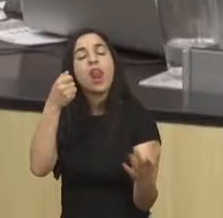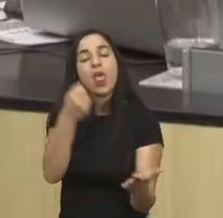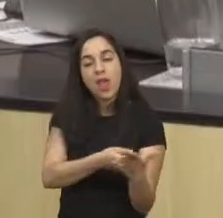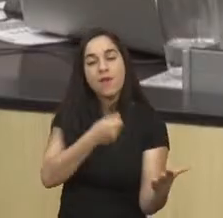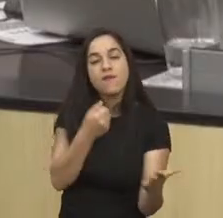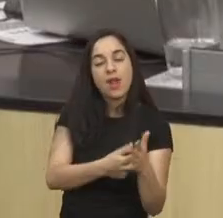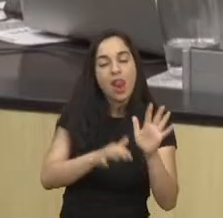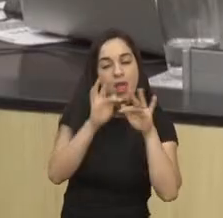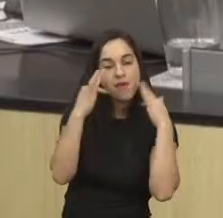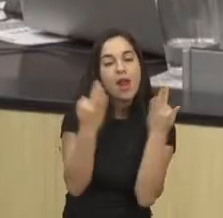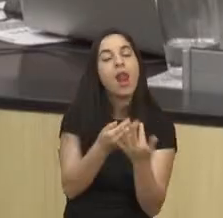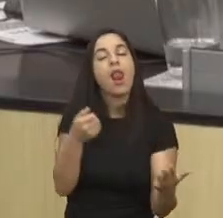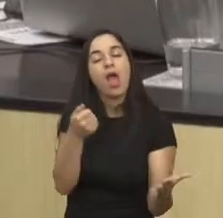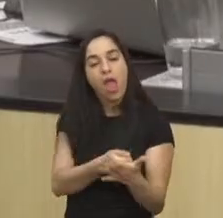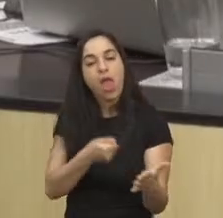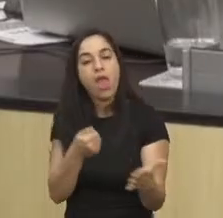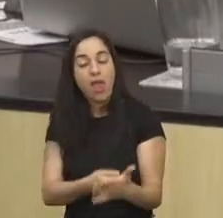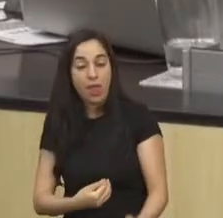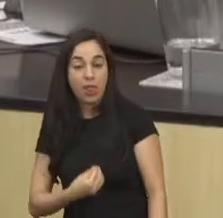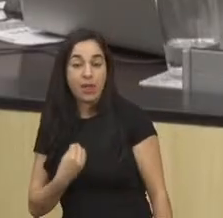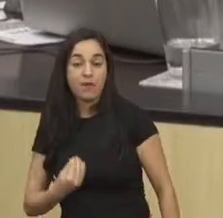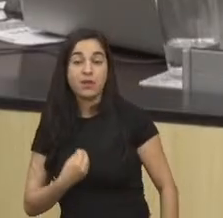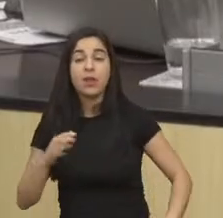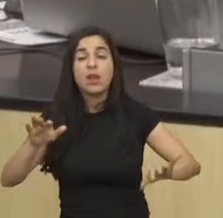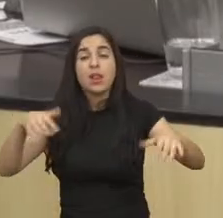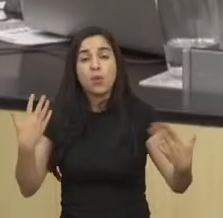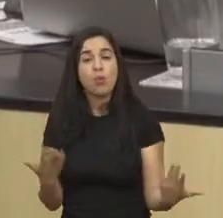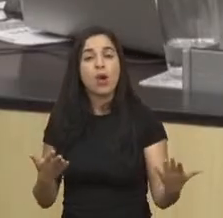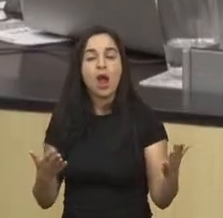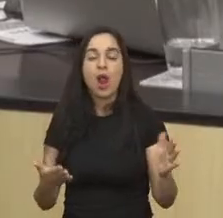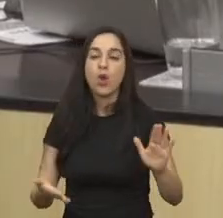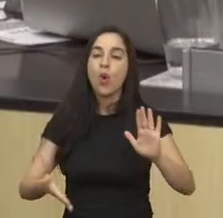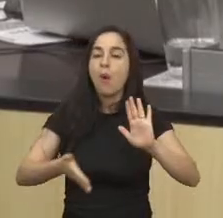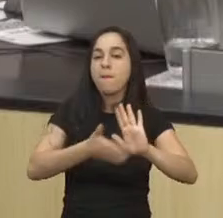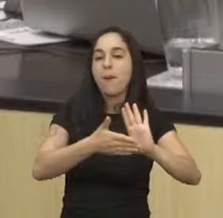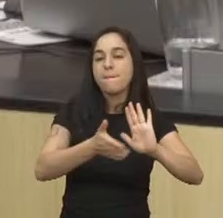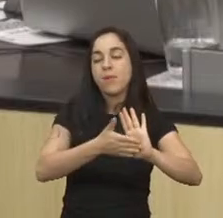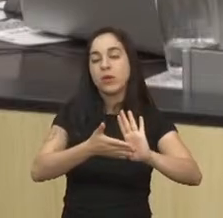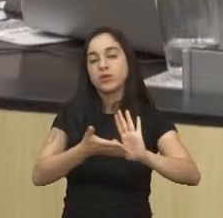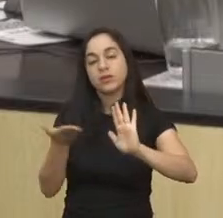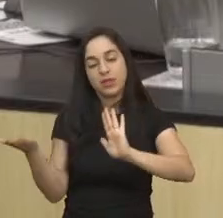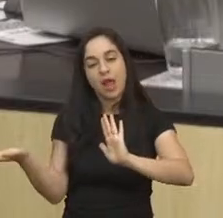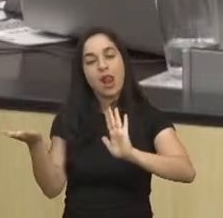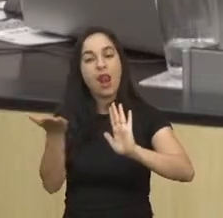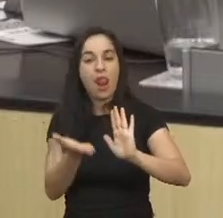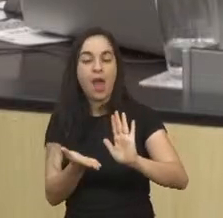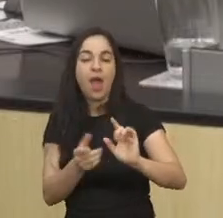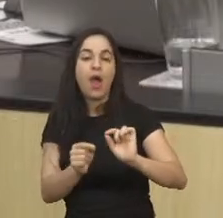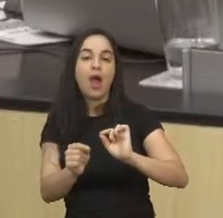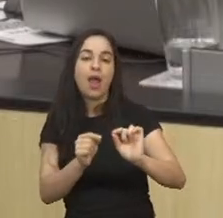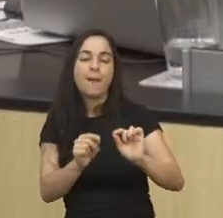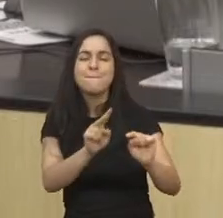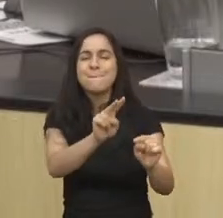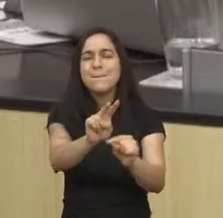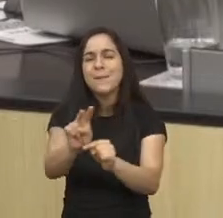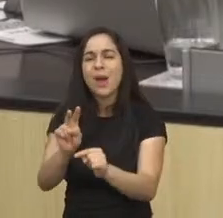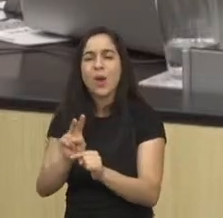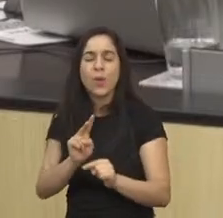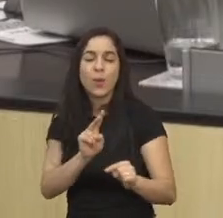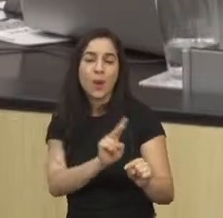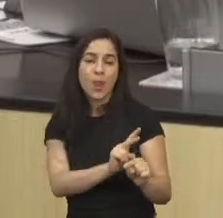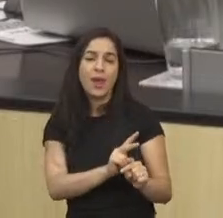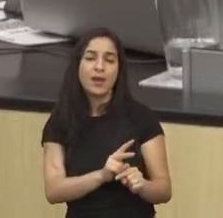gente agradece quando uma propositura que vem para também cuidar do emocional